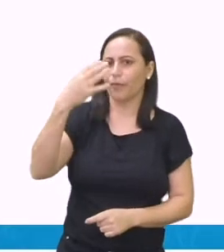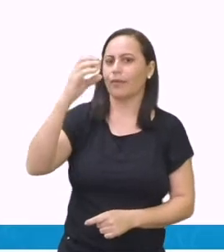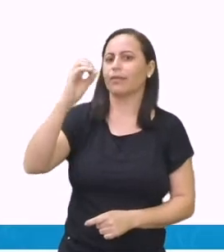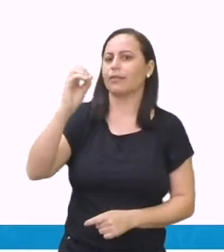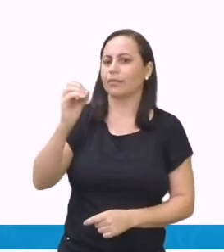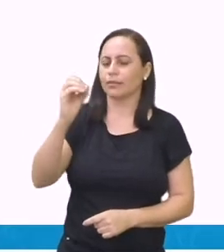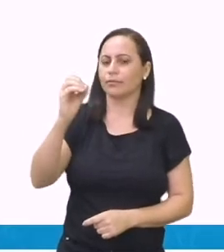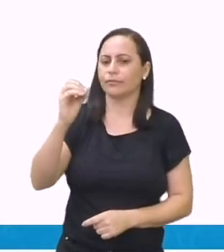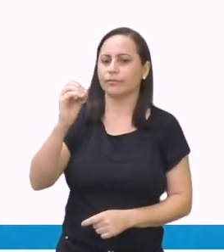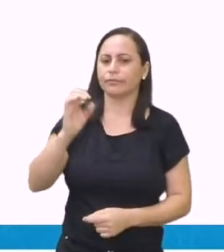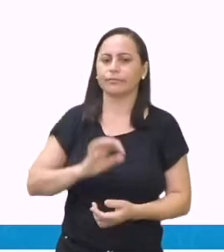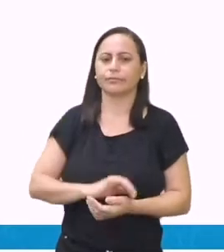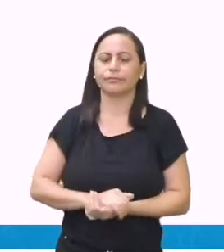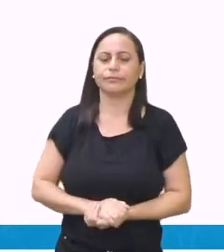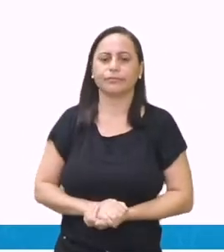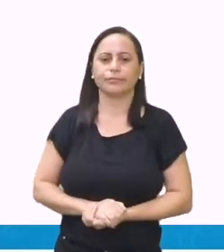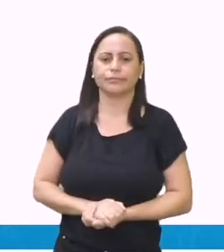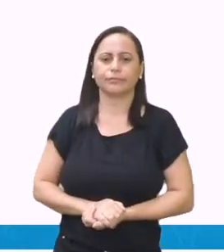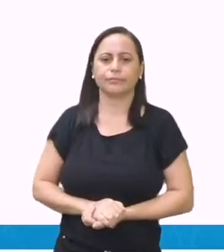40.